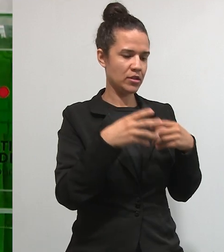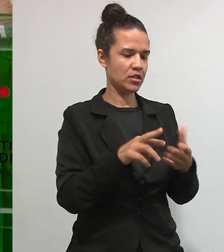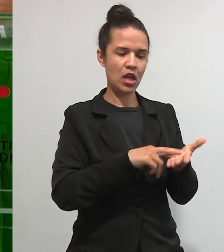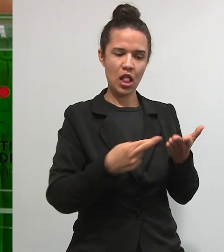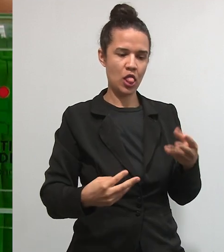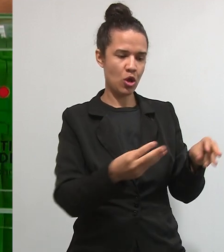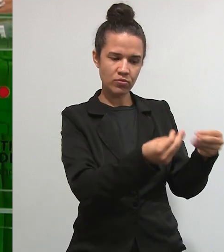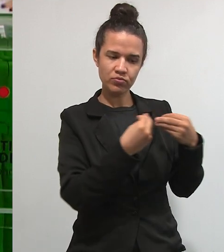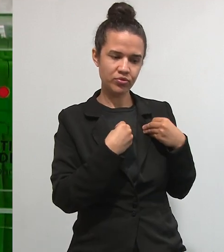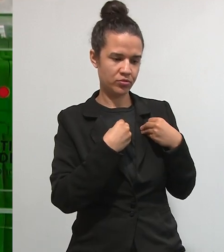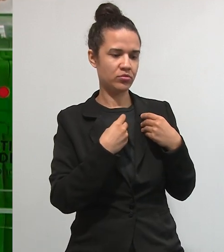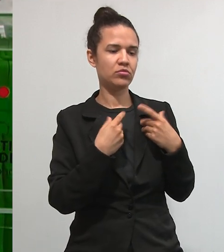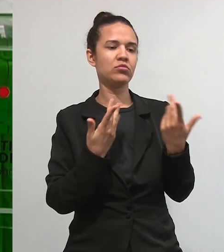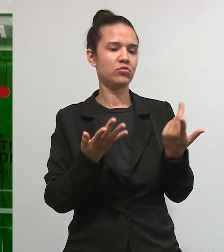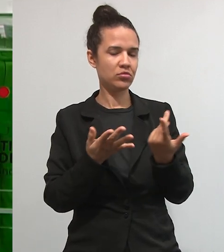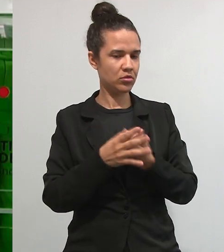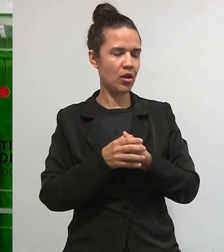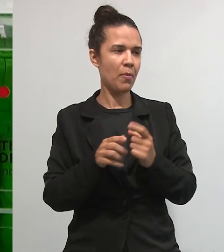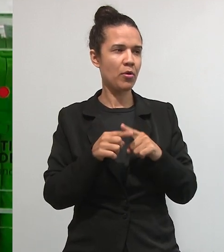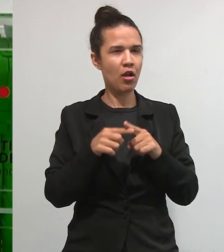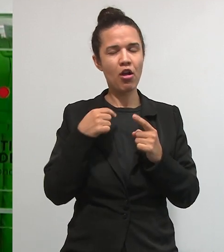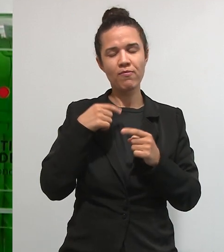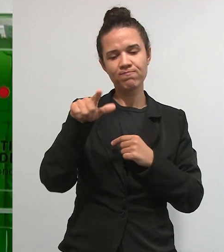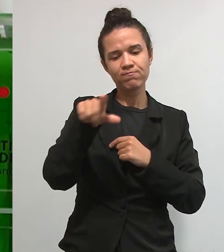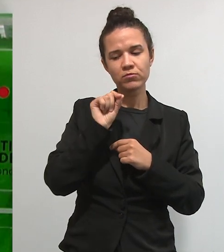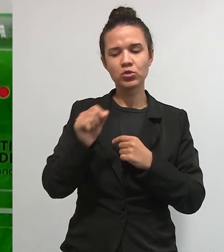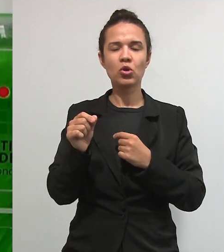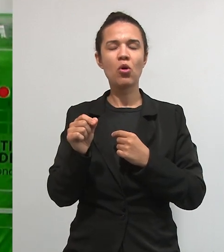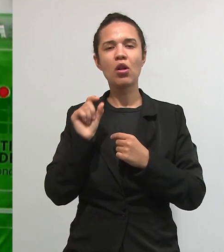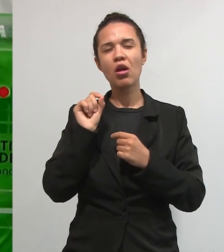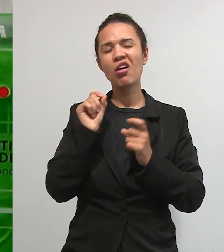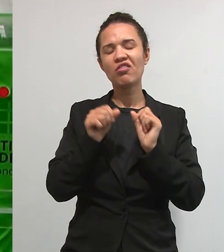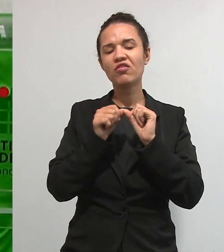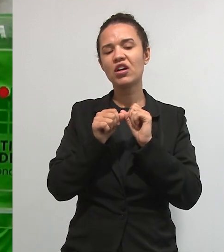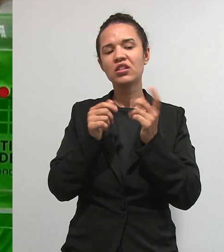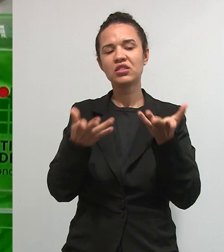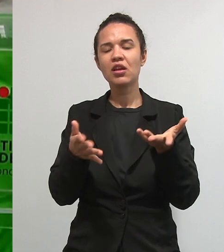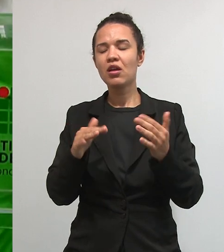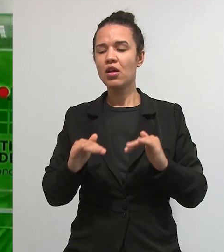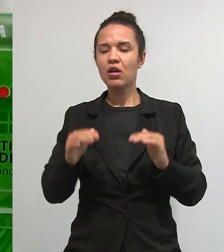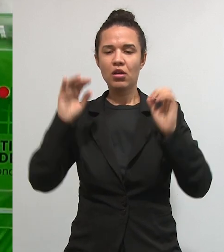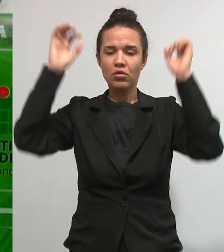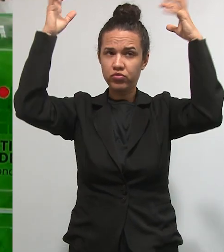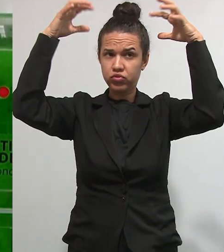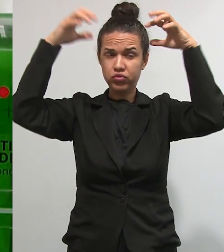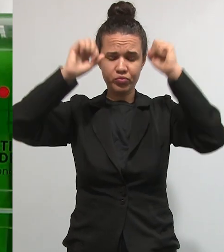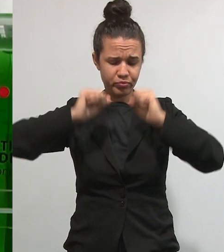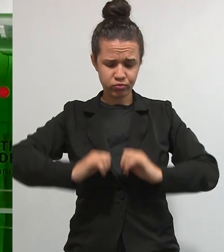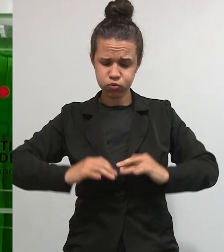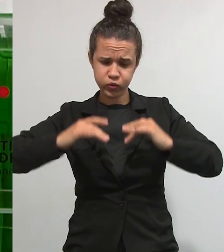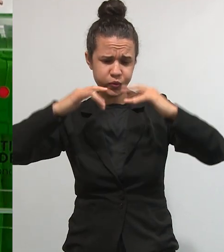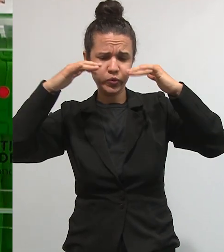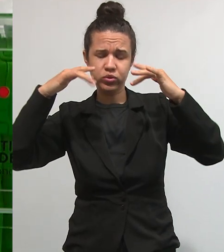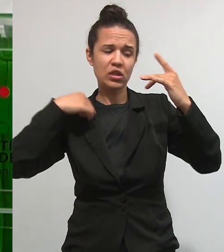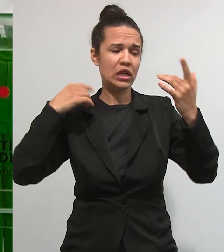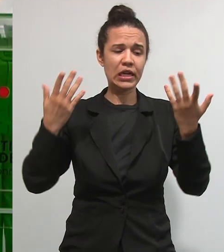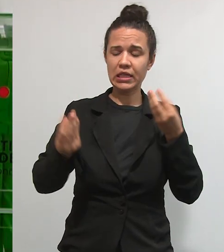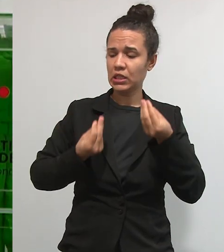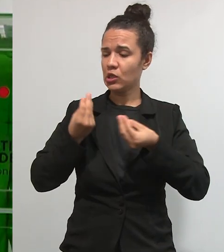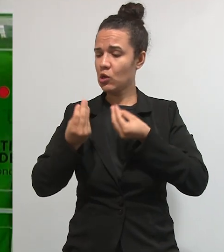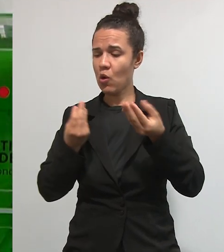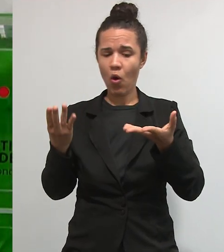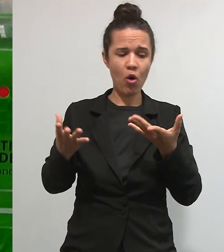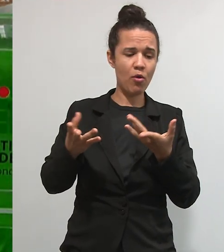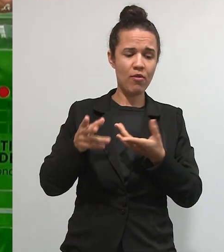esse relatório que eu vou tomar a decisão aqui do que fazer com esse alagamento, se eu vou tirar as pessoas de